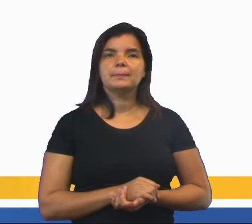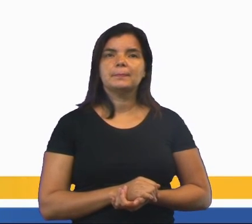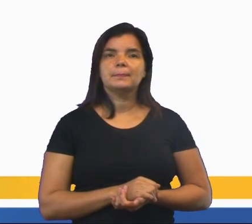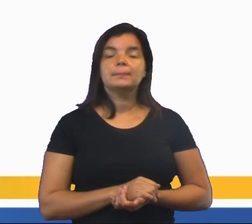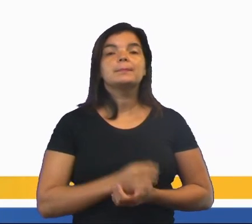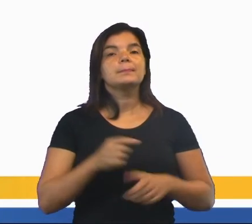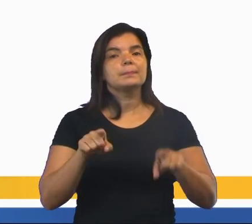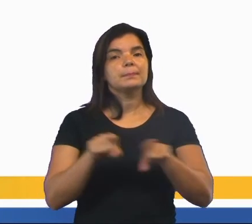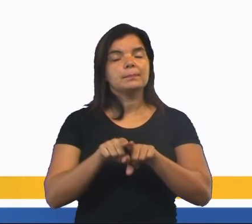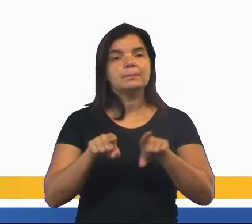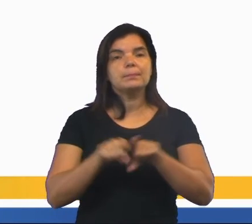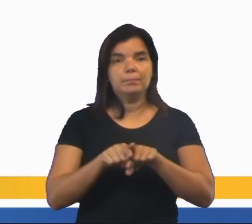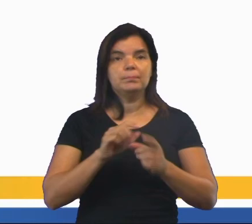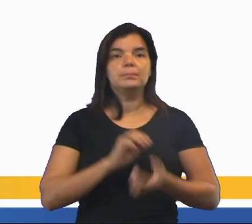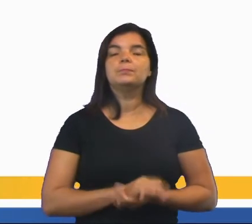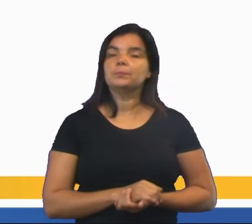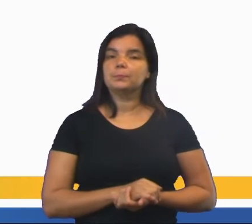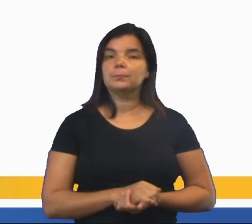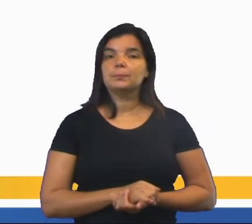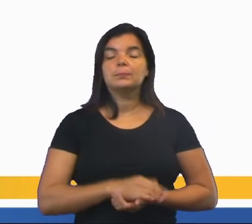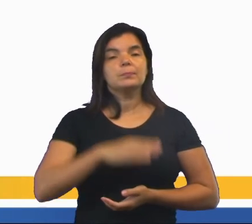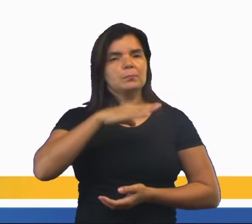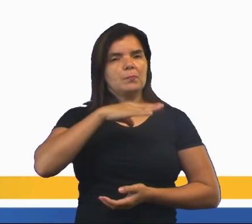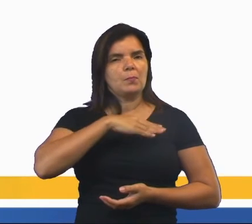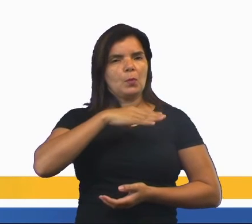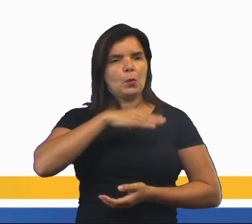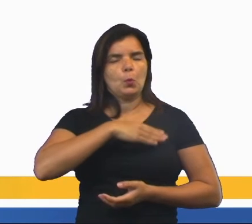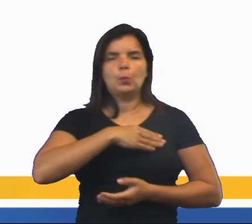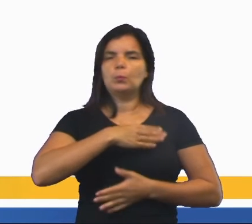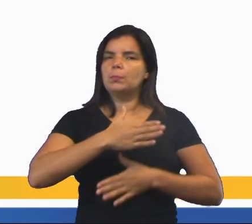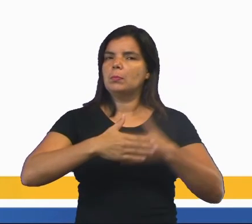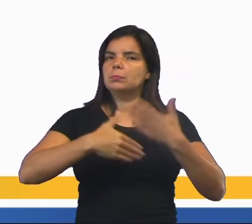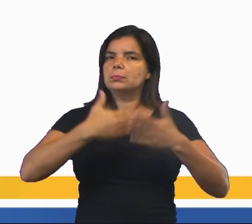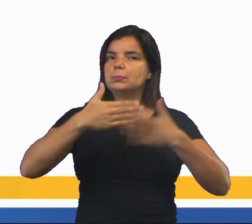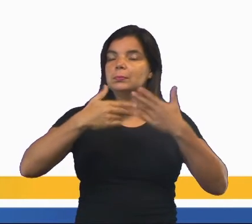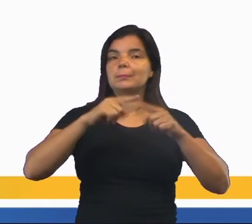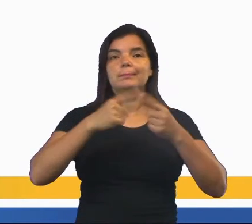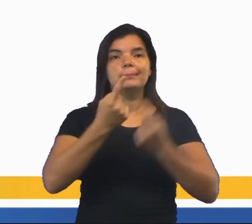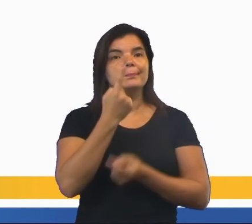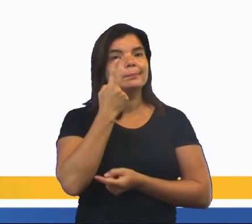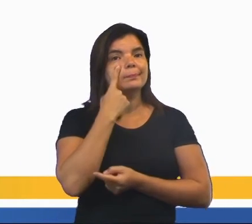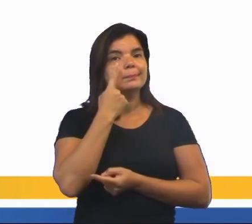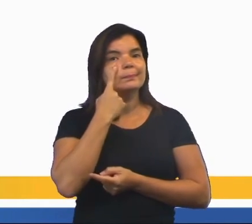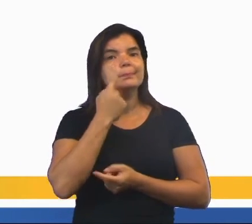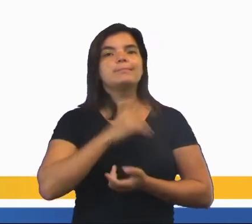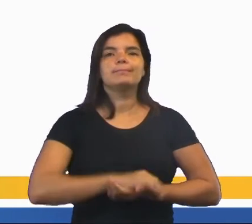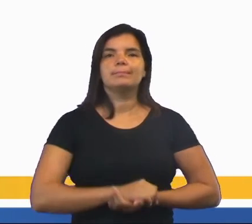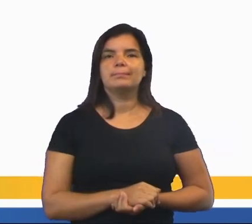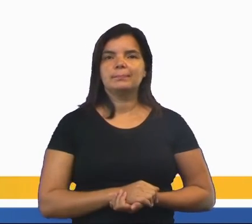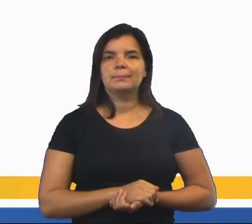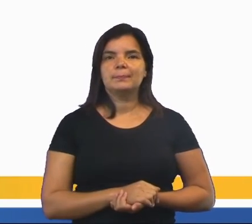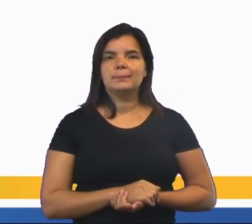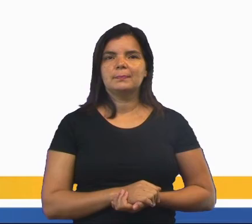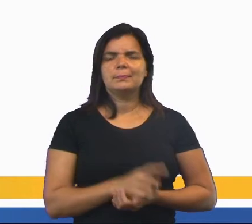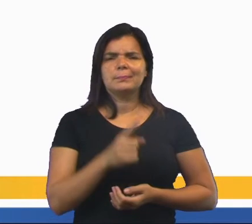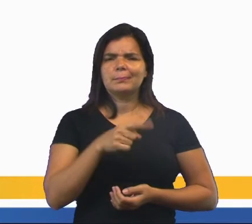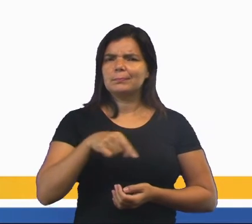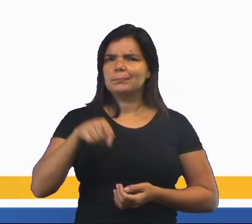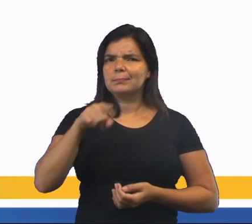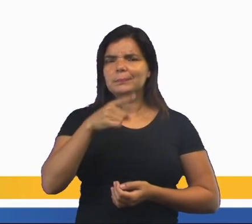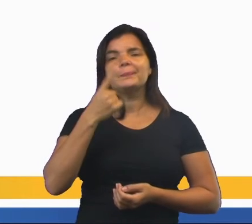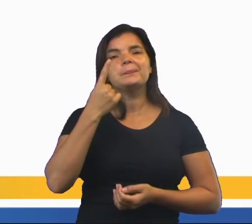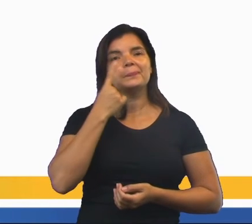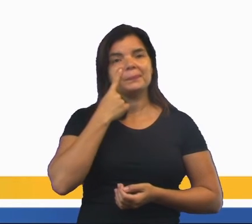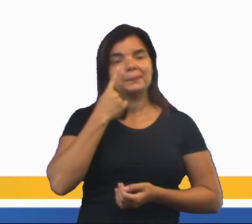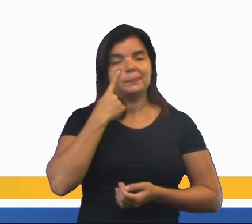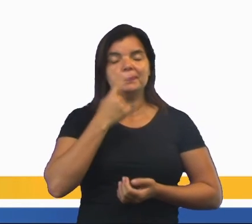Nós temos aqui uma grande cidade, bem desenvolvida, mas olha só a próxima imagem. O que vocês visualizam